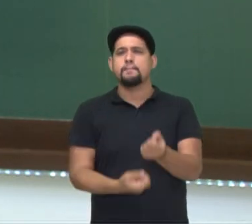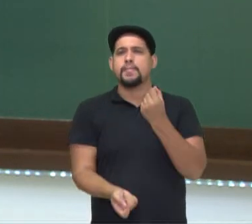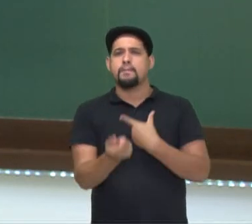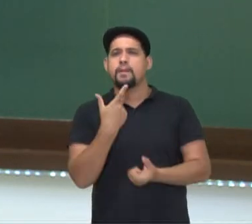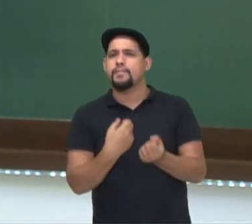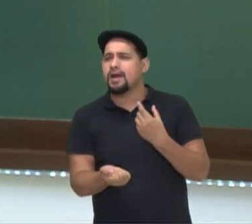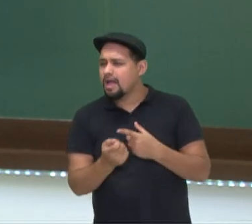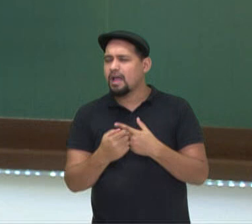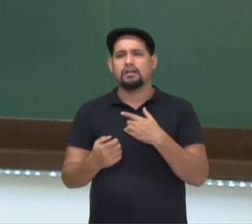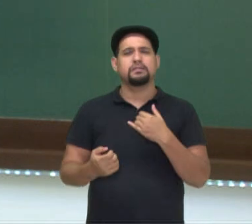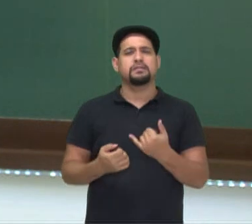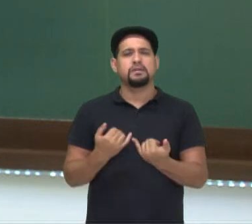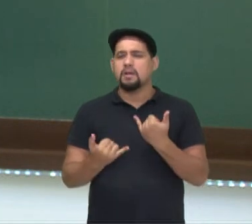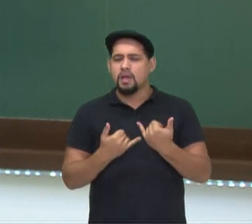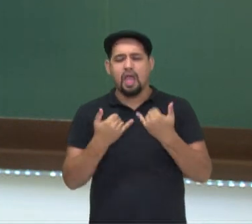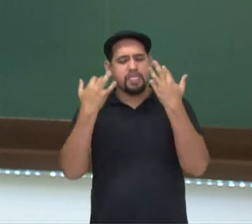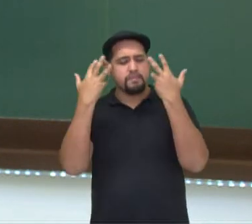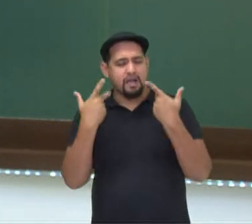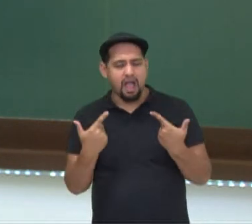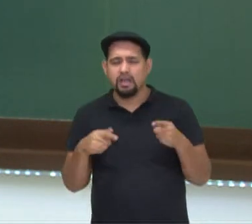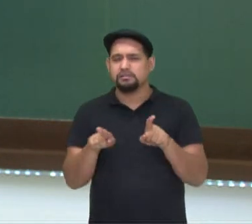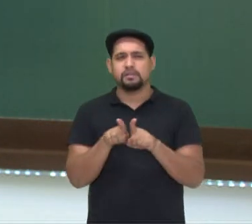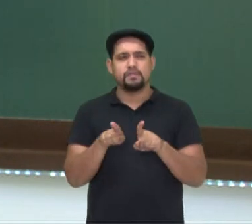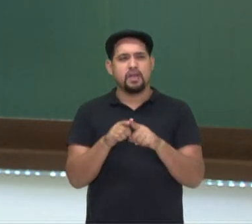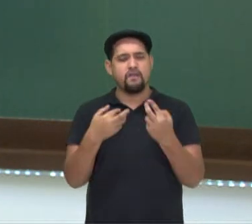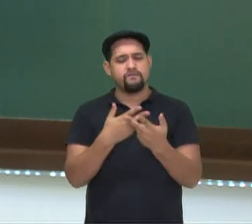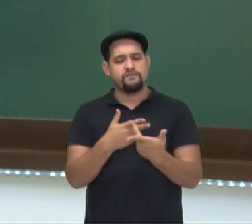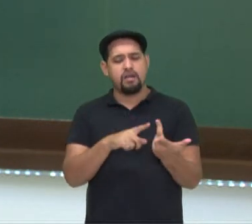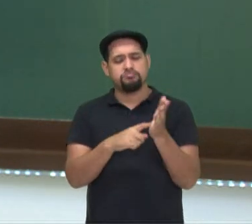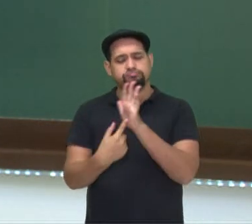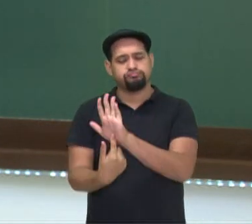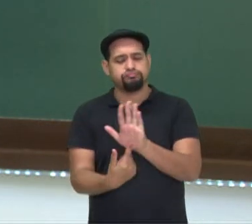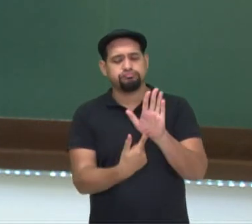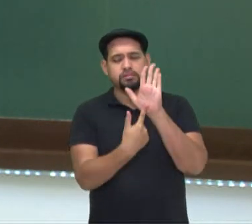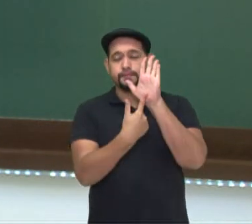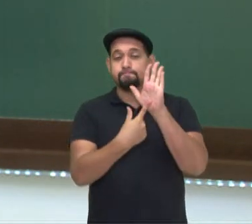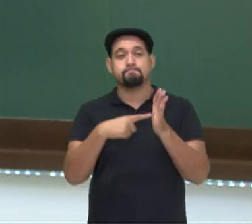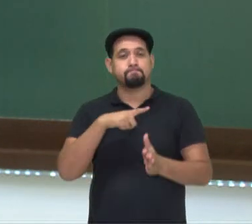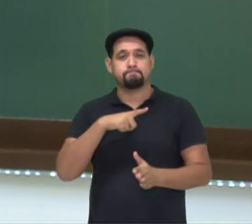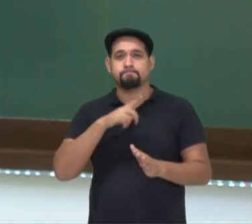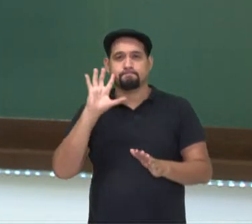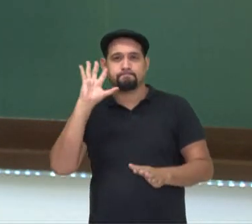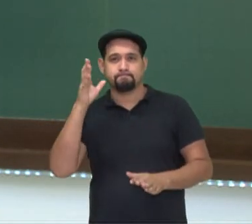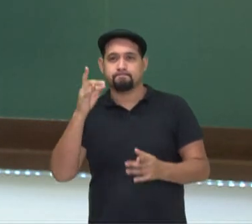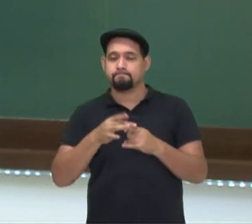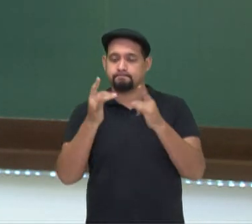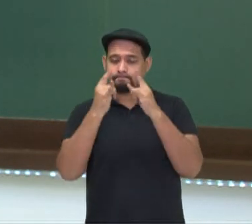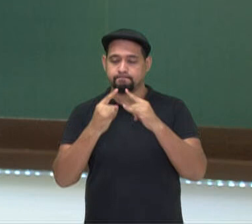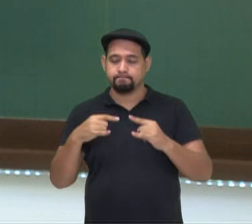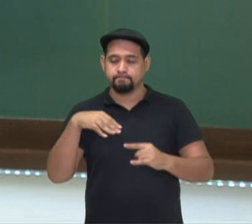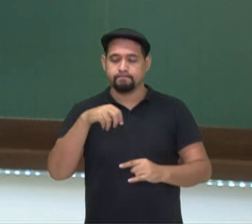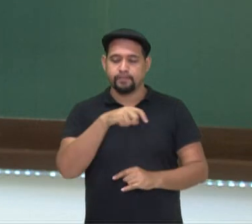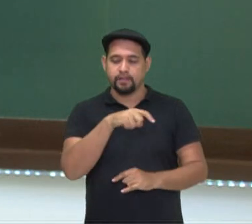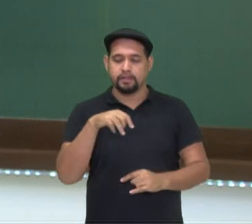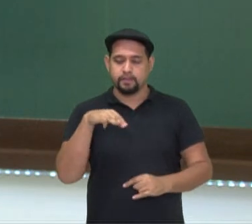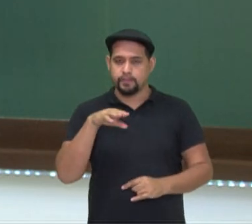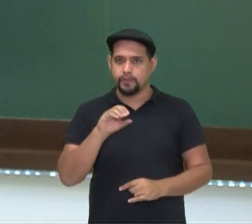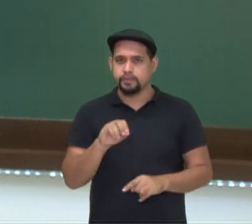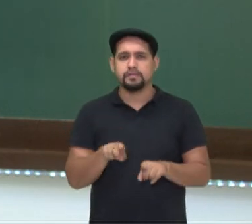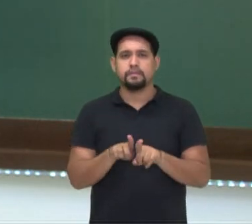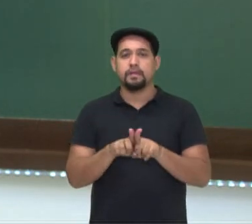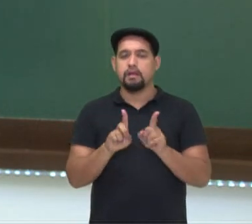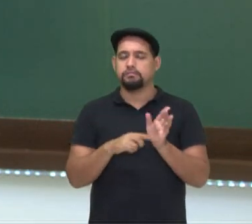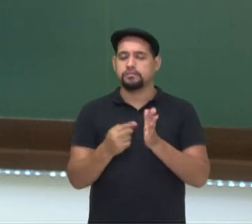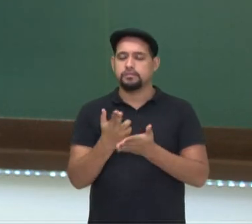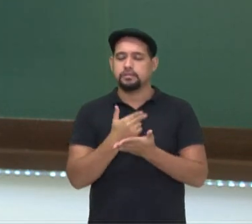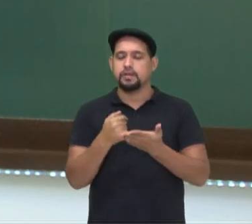acrobacias, jogos com animais e diversas atrações aconteciam no Circo Máximo. Então, aqui um exemplo através do